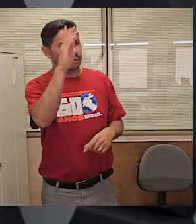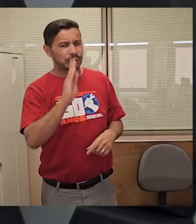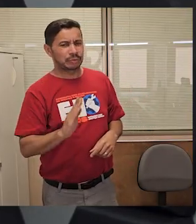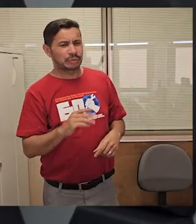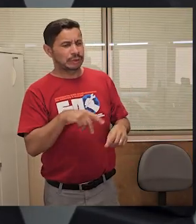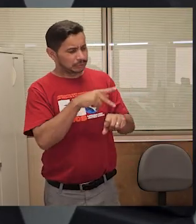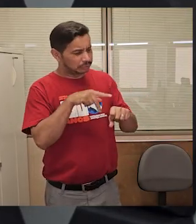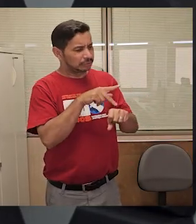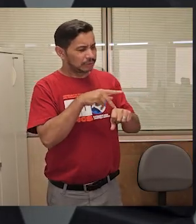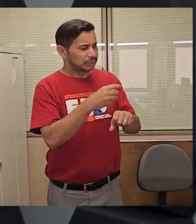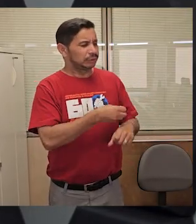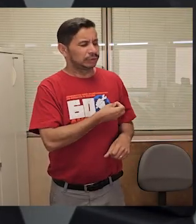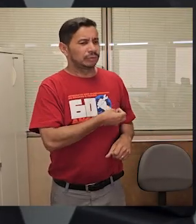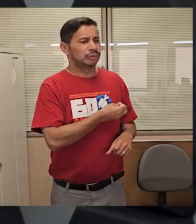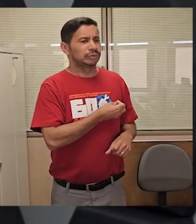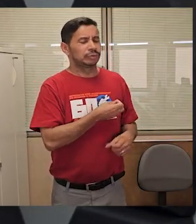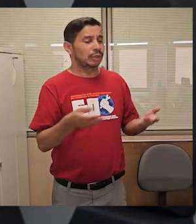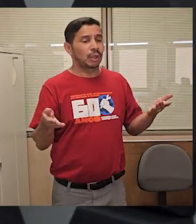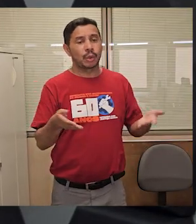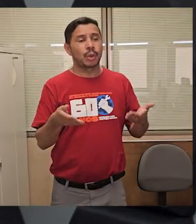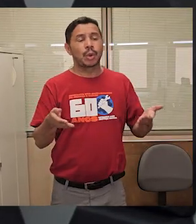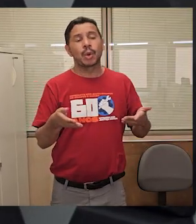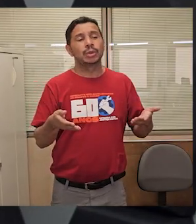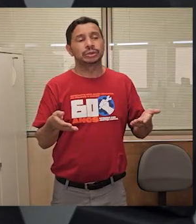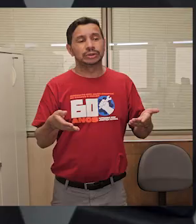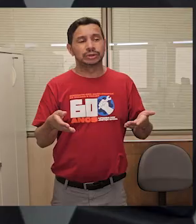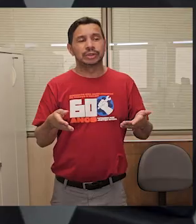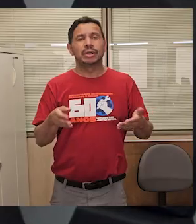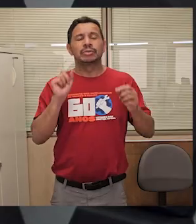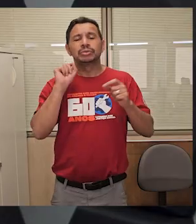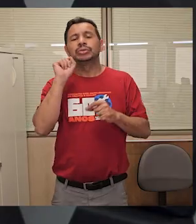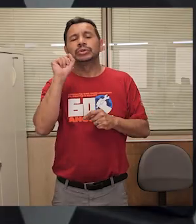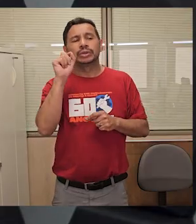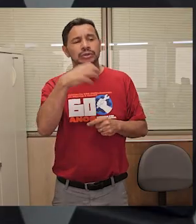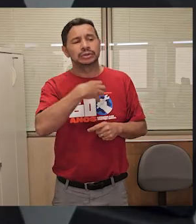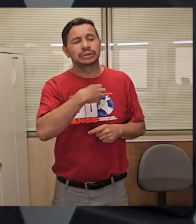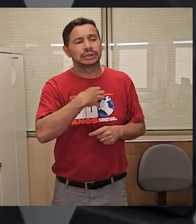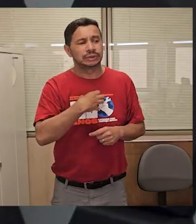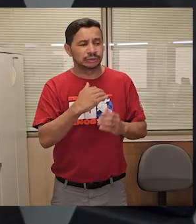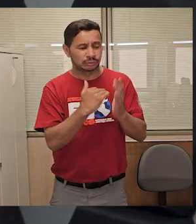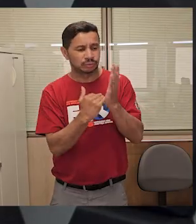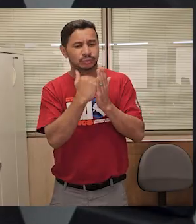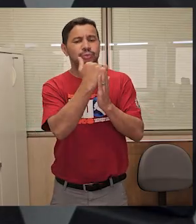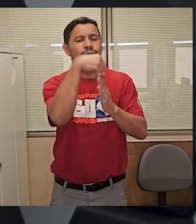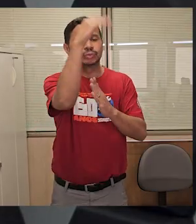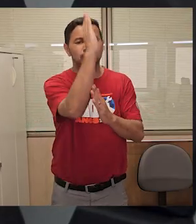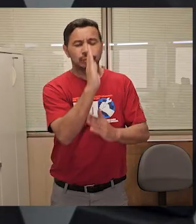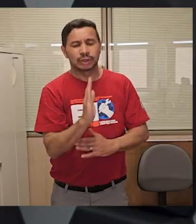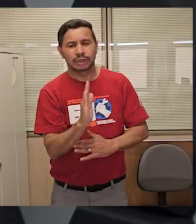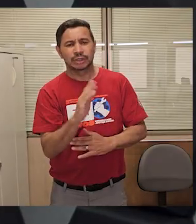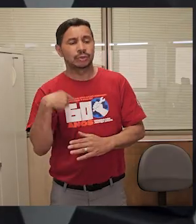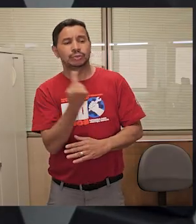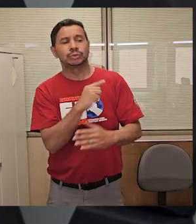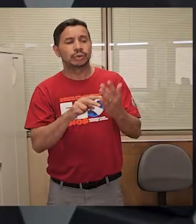vivendo hoje. Quando a gente fala de soberania, nós estamos falando também do que é o senso efetivo de nacionalidade, né? Então,